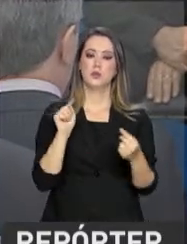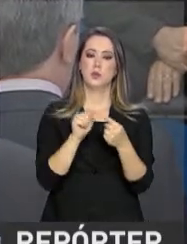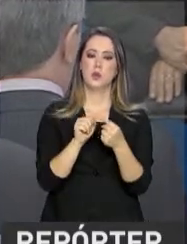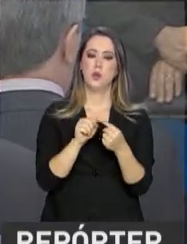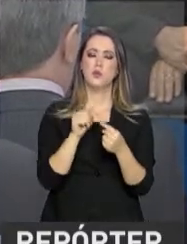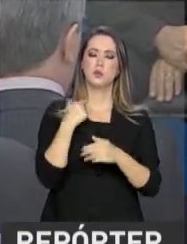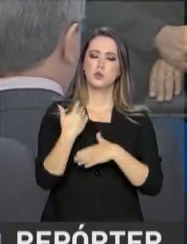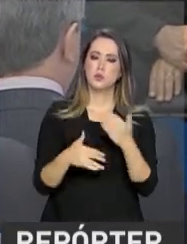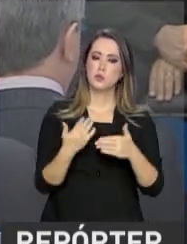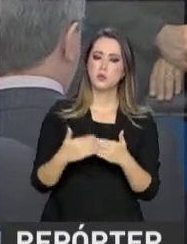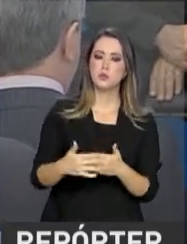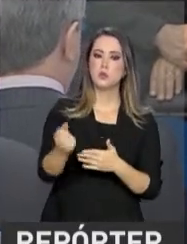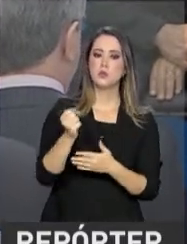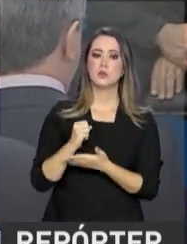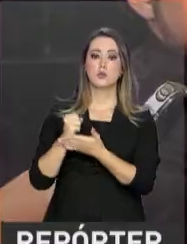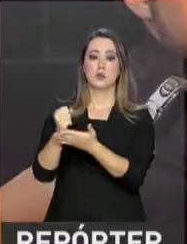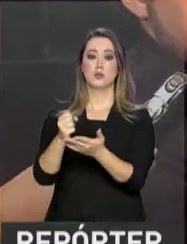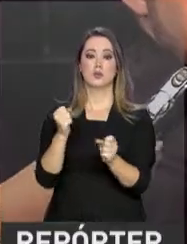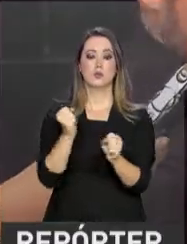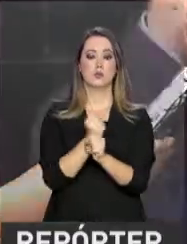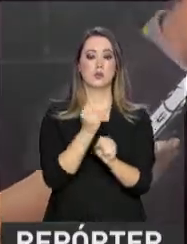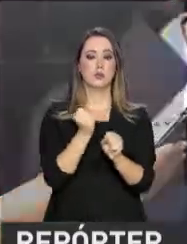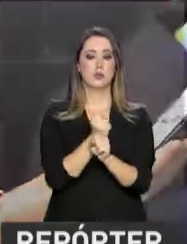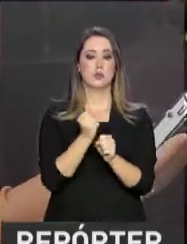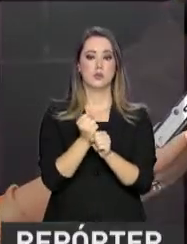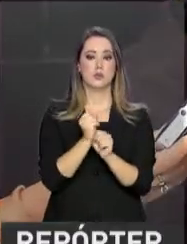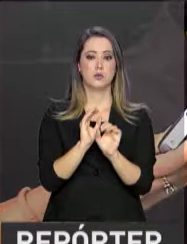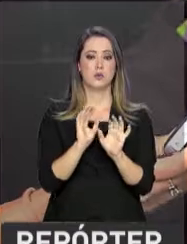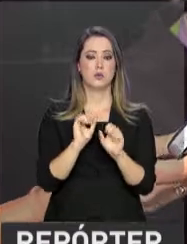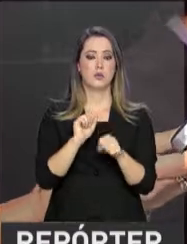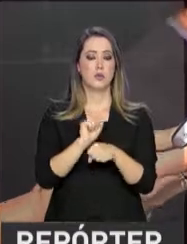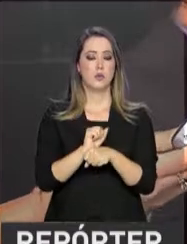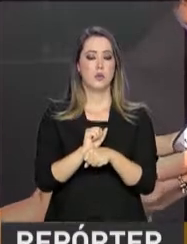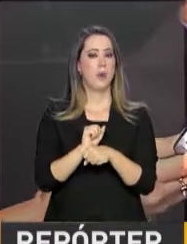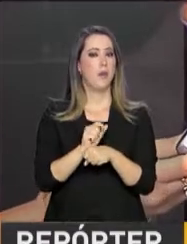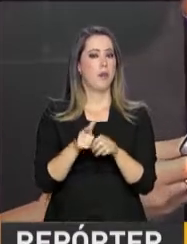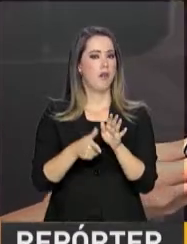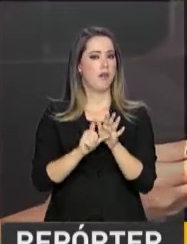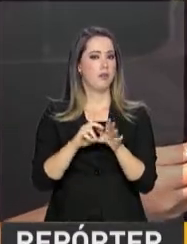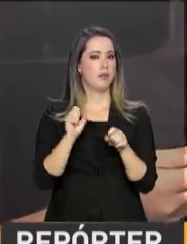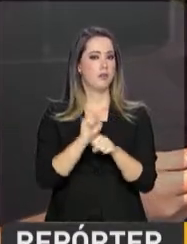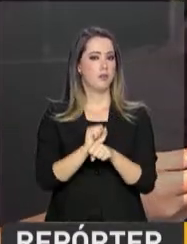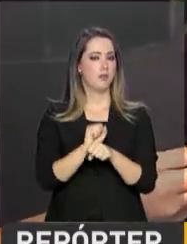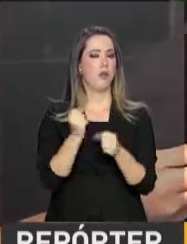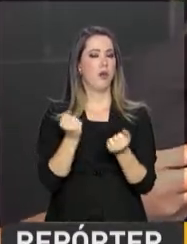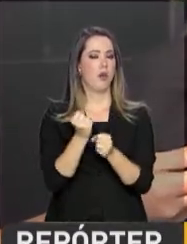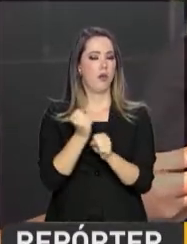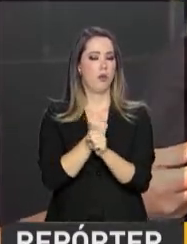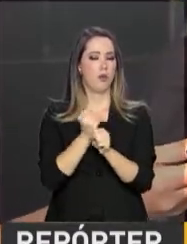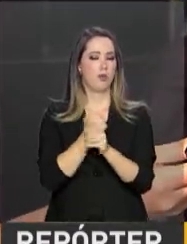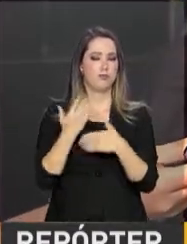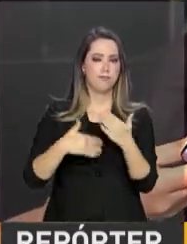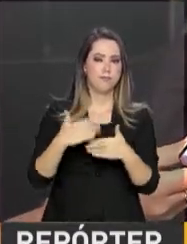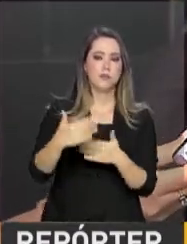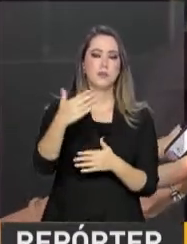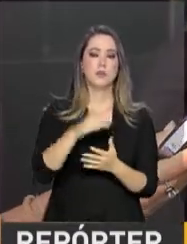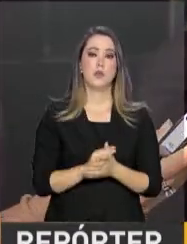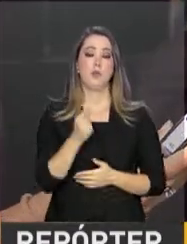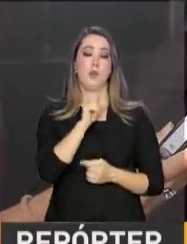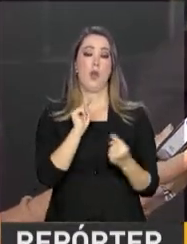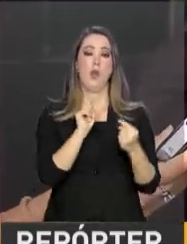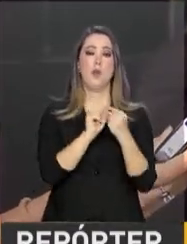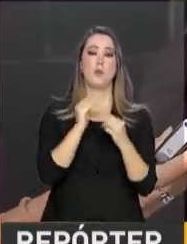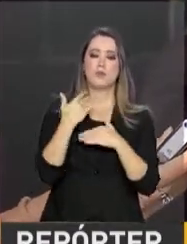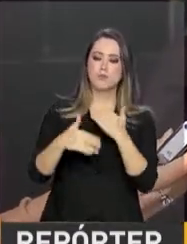continuar com a entrega de obras já entregues bastante obras têm os programas do avançado os